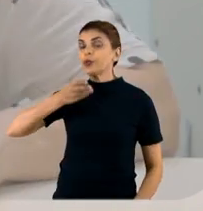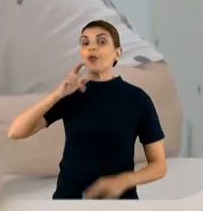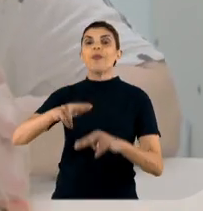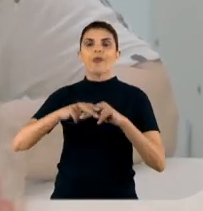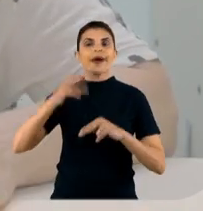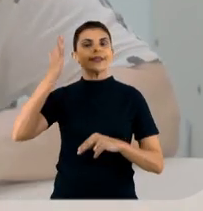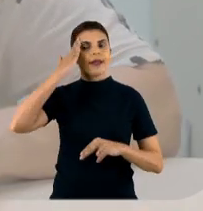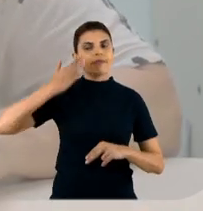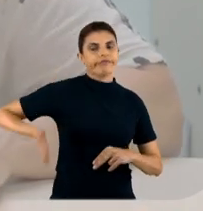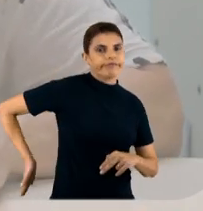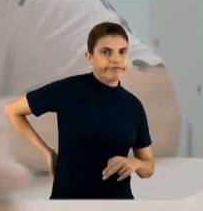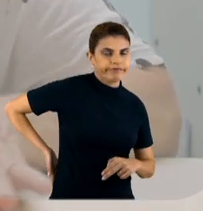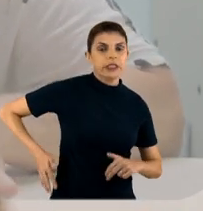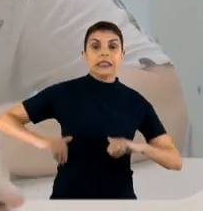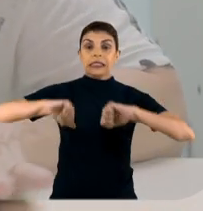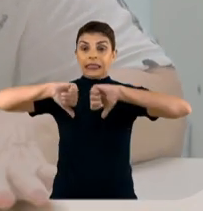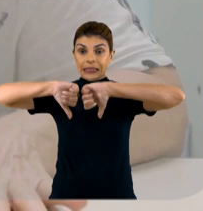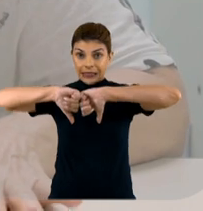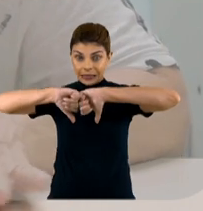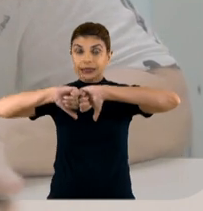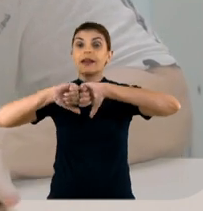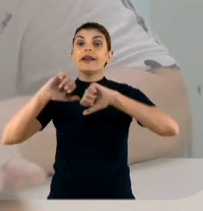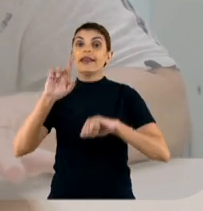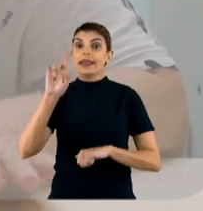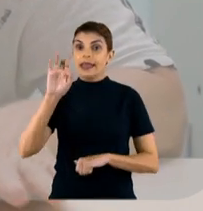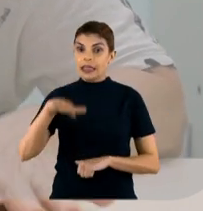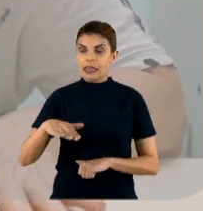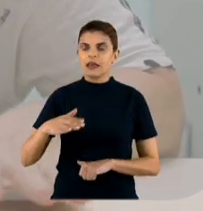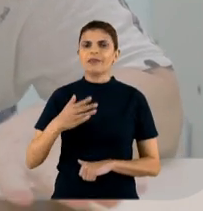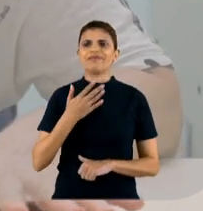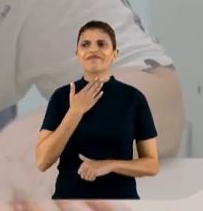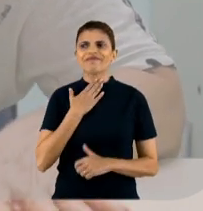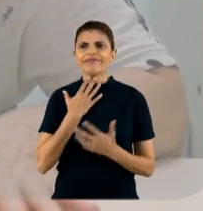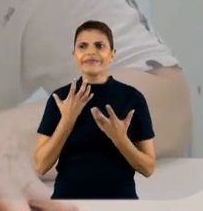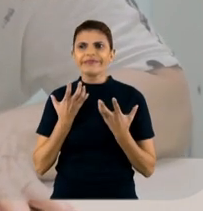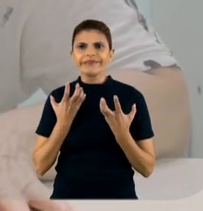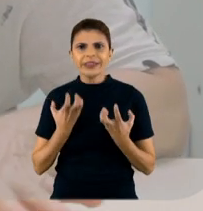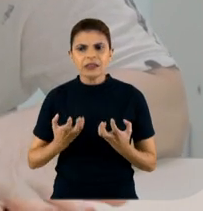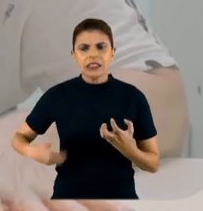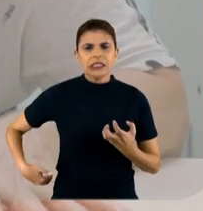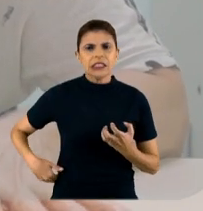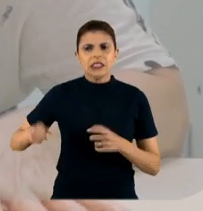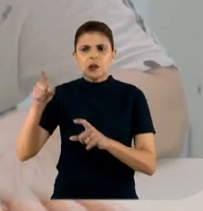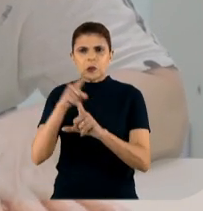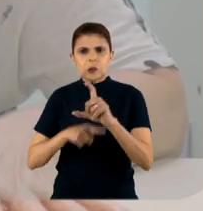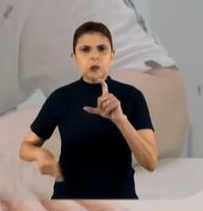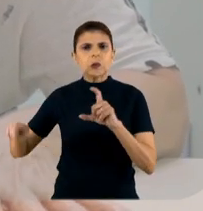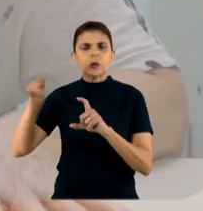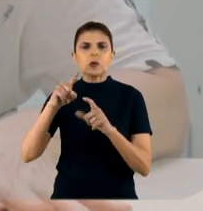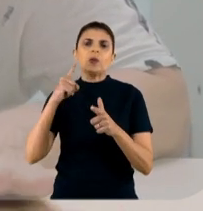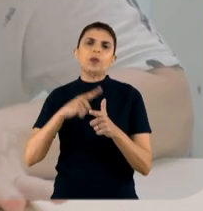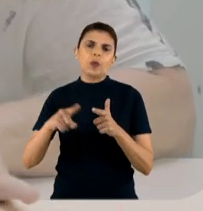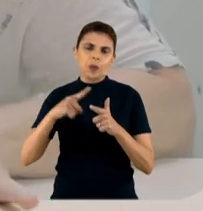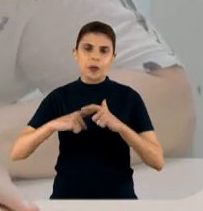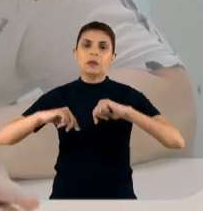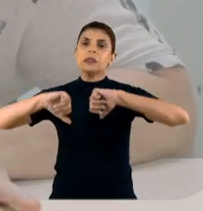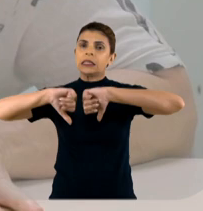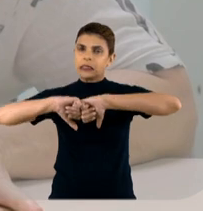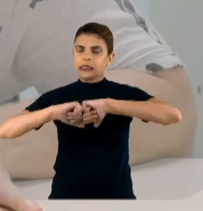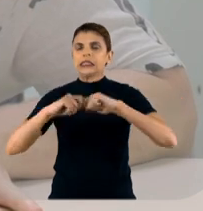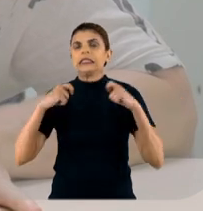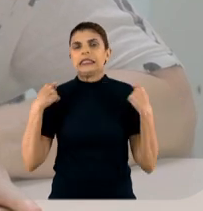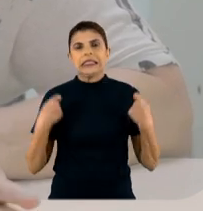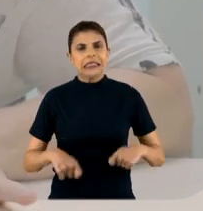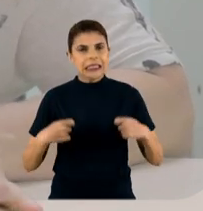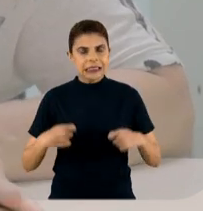Exatamente porque eh deixar o paciente mais seco hipovolêmico vai fazer ele ter mais ência renal ainda a gente tem tido uma